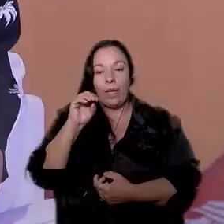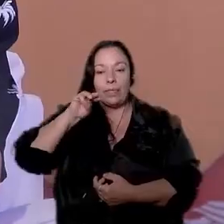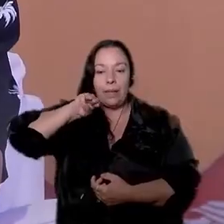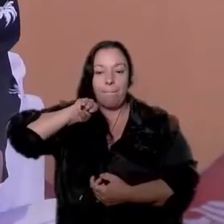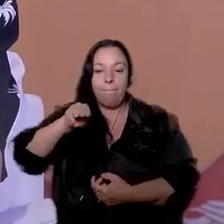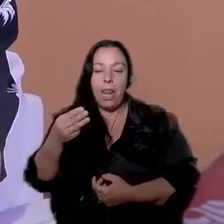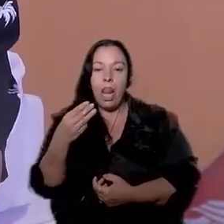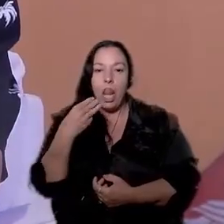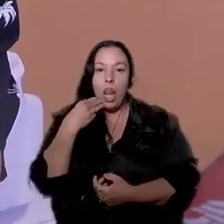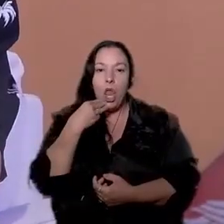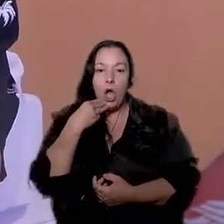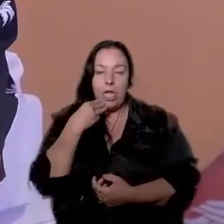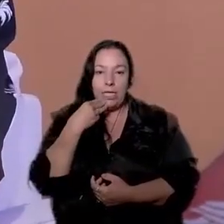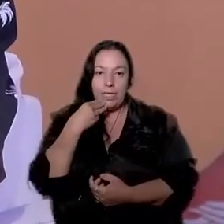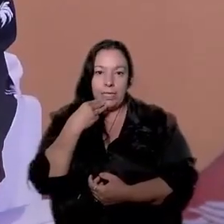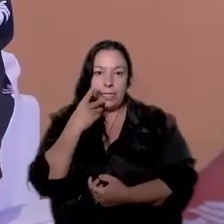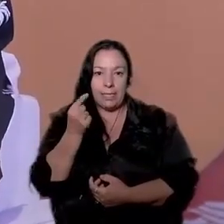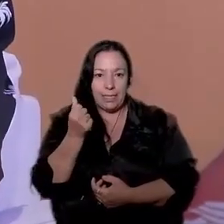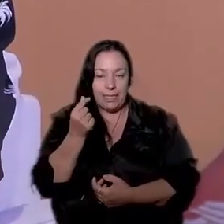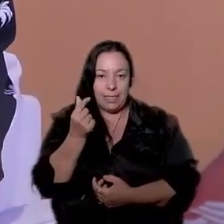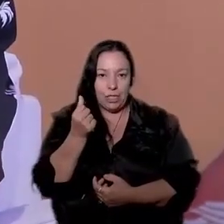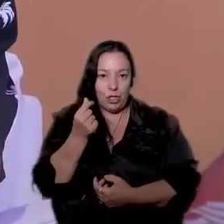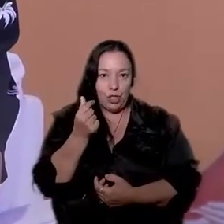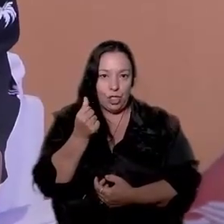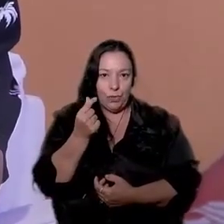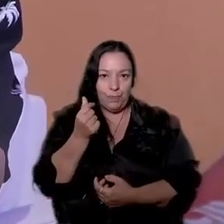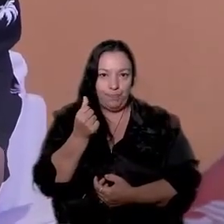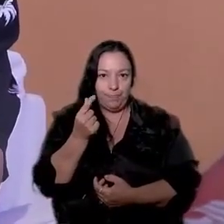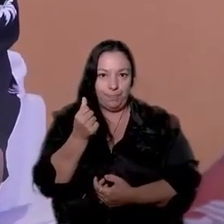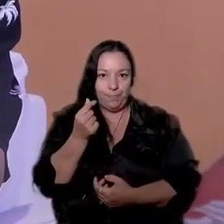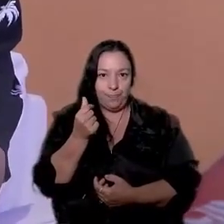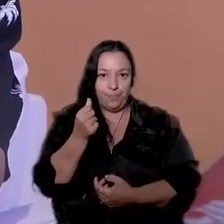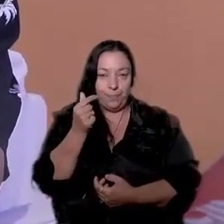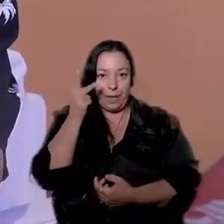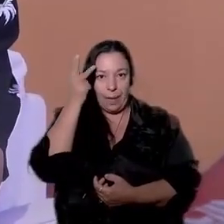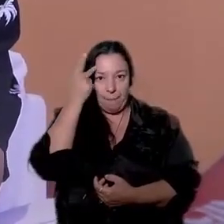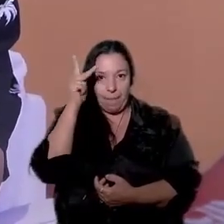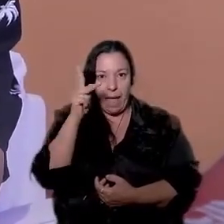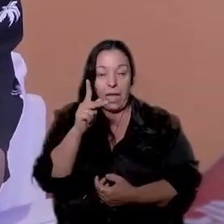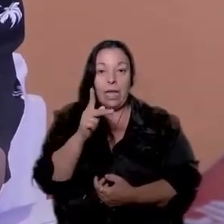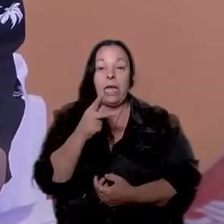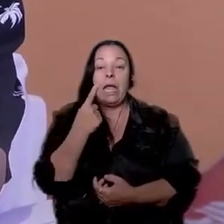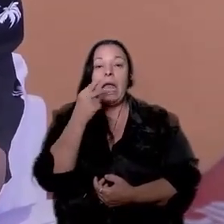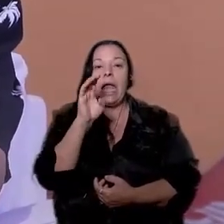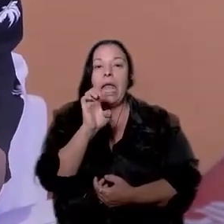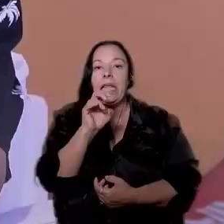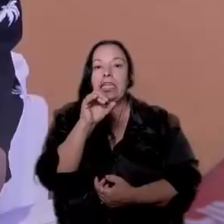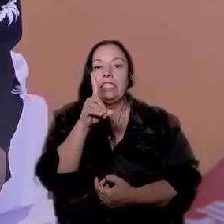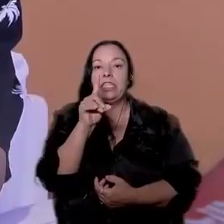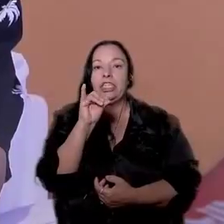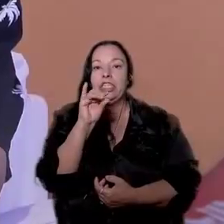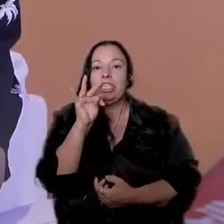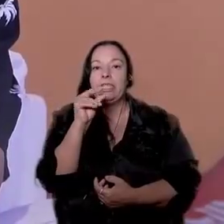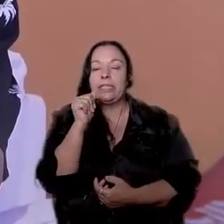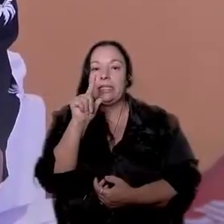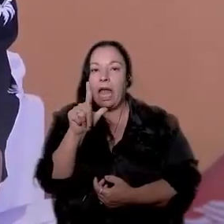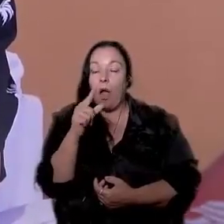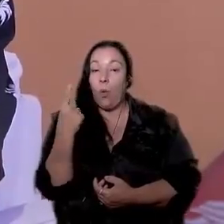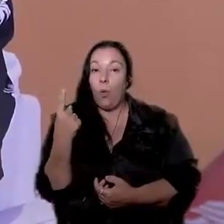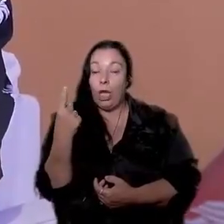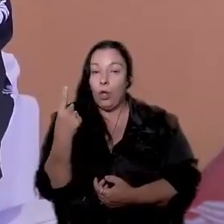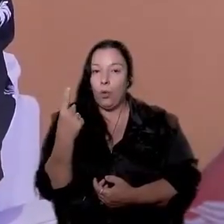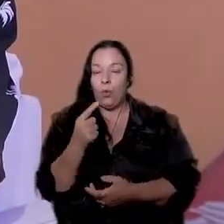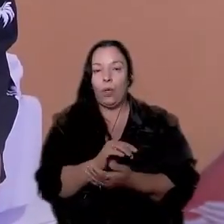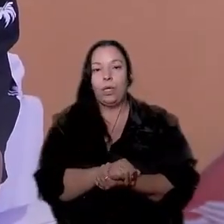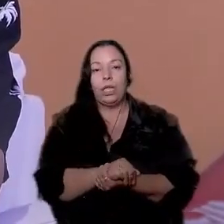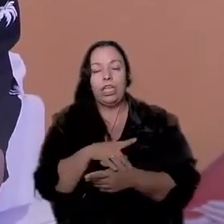Olha, 250 milhões é um bocado de dinheiro para um edital único. E nós convencemos a Petrobras, através